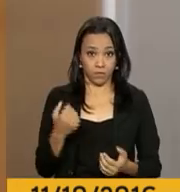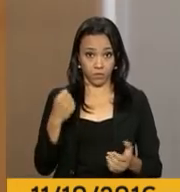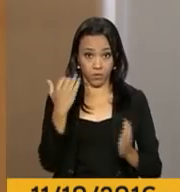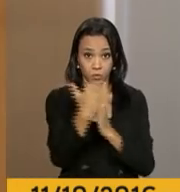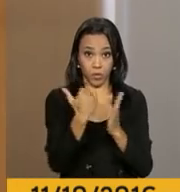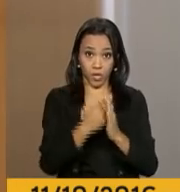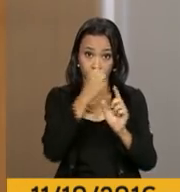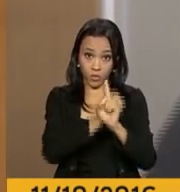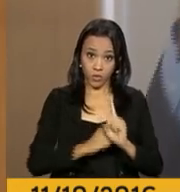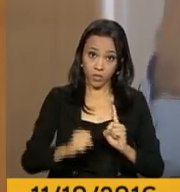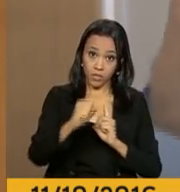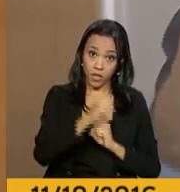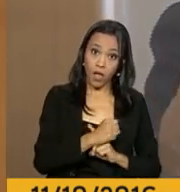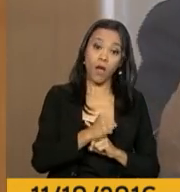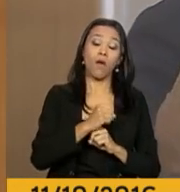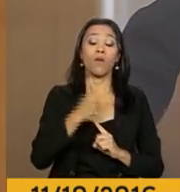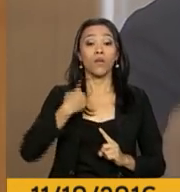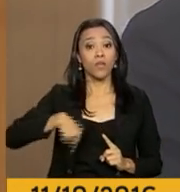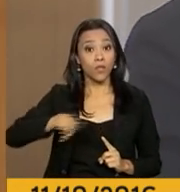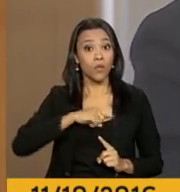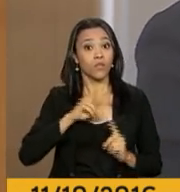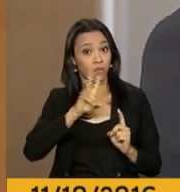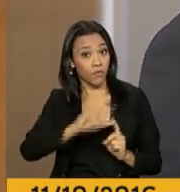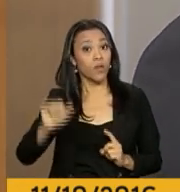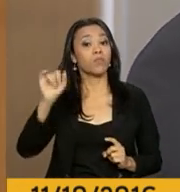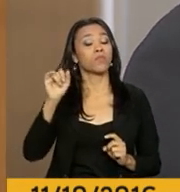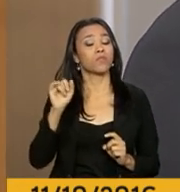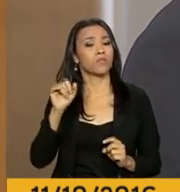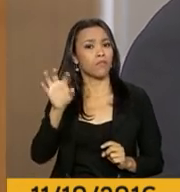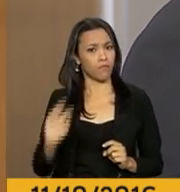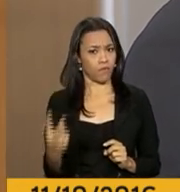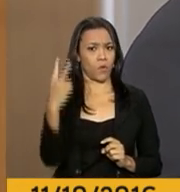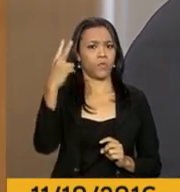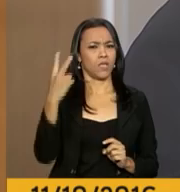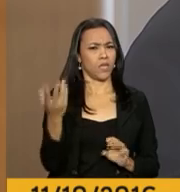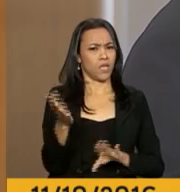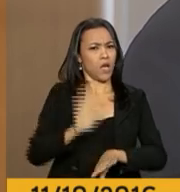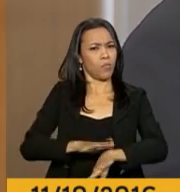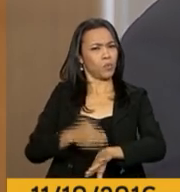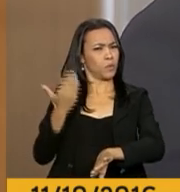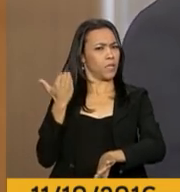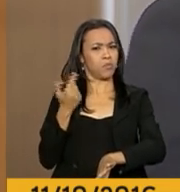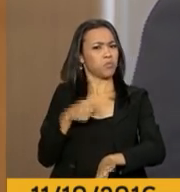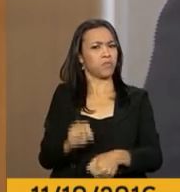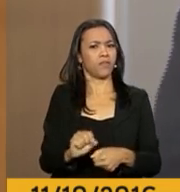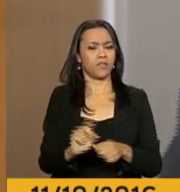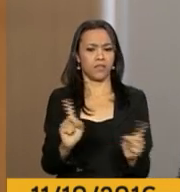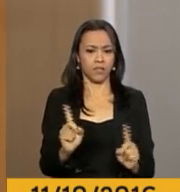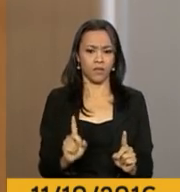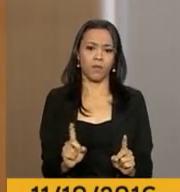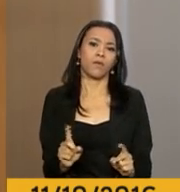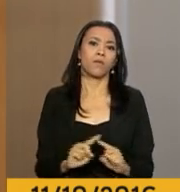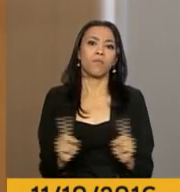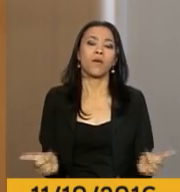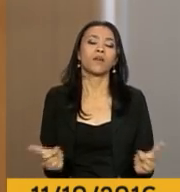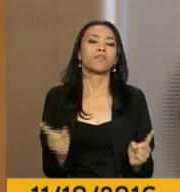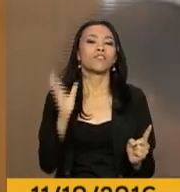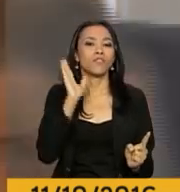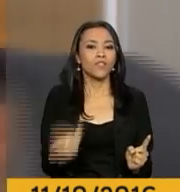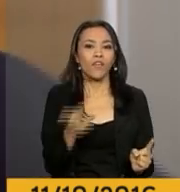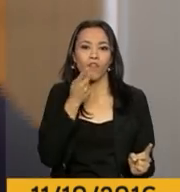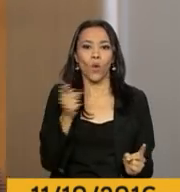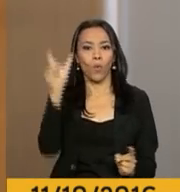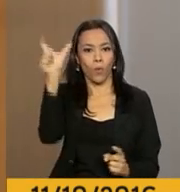sobre mantê-los ainda os revalorizando não é coisa que não se fazia há muito tempo mas de igual maneira eh como mencionou o